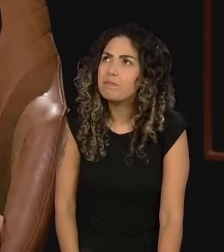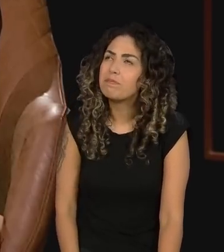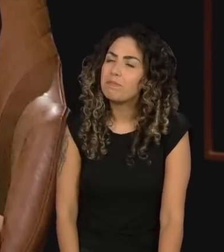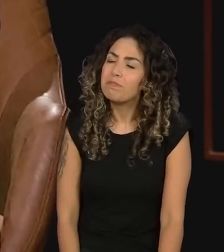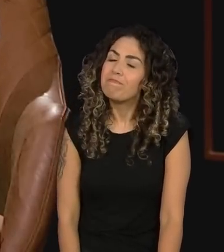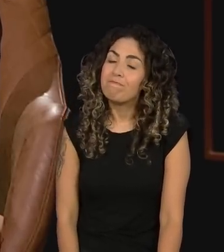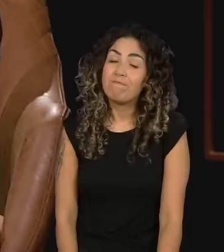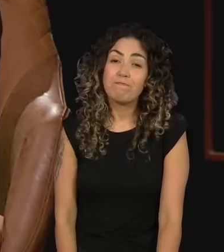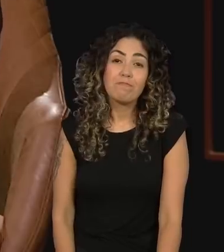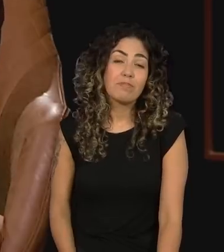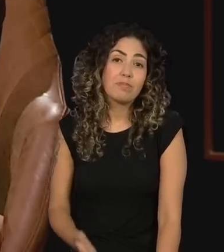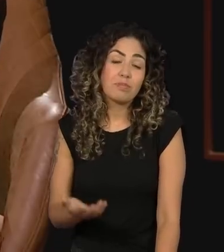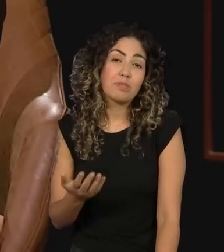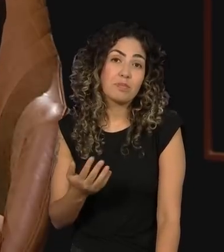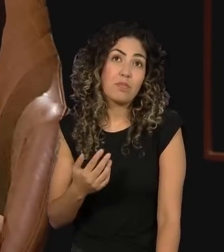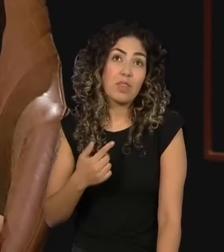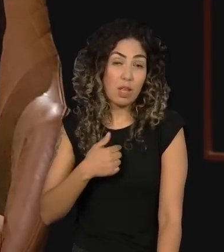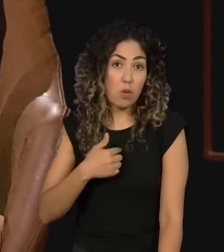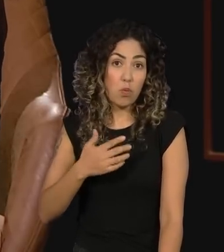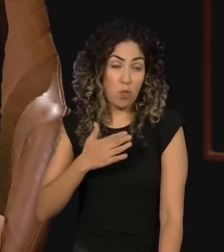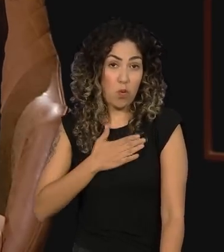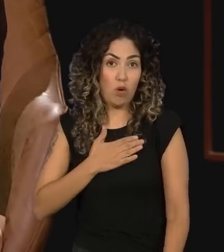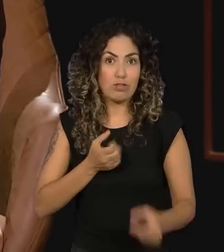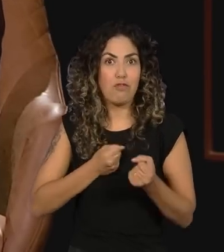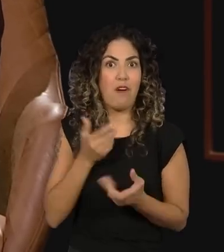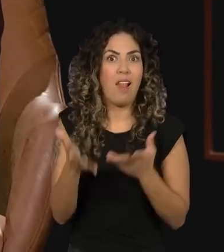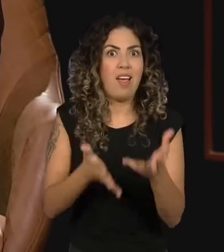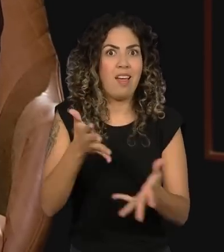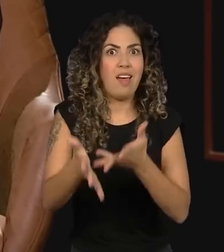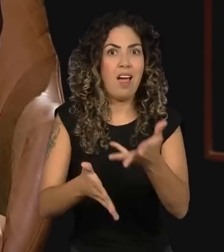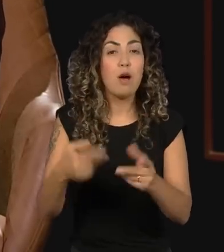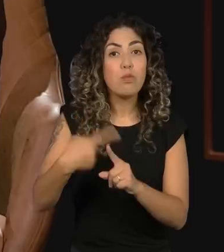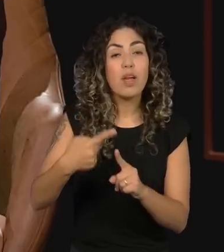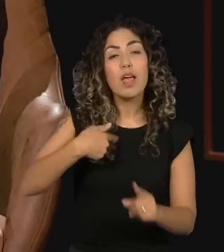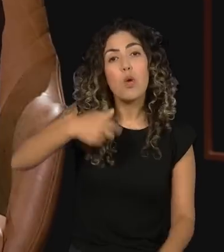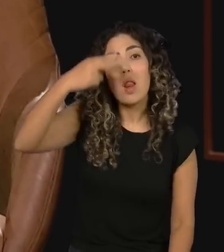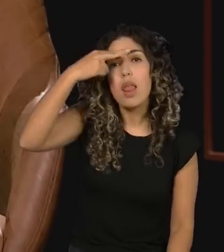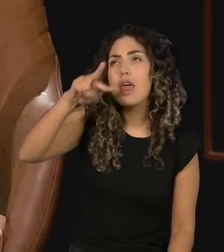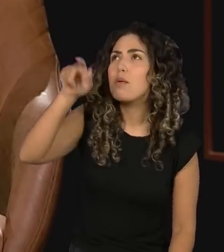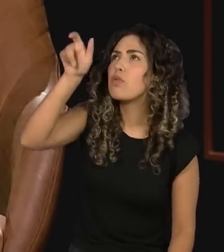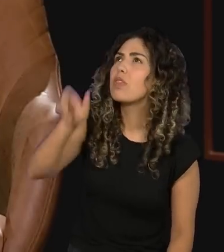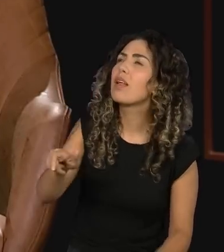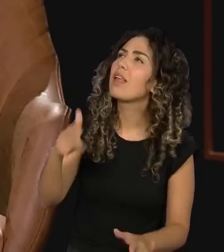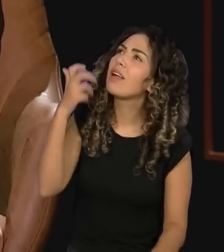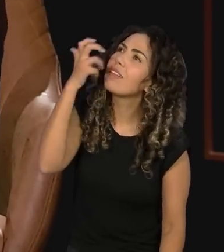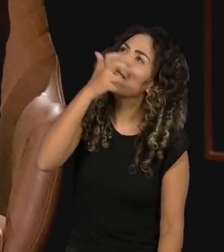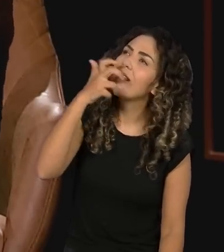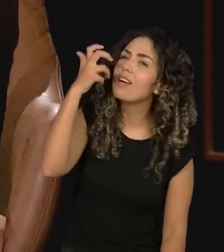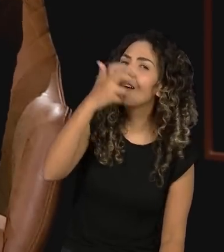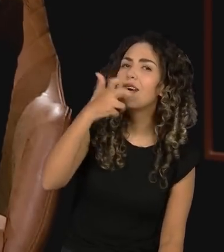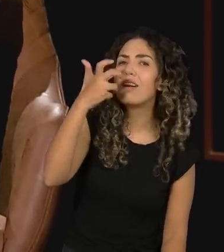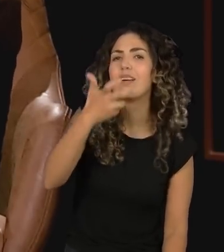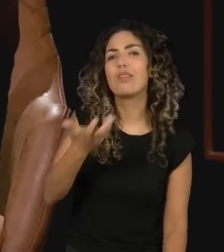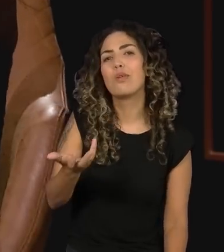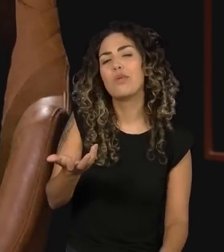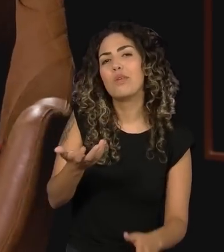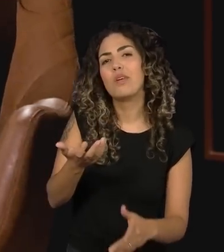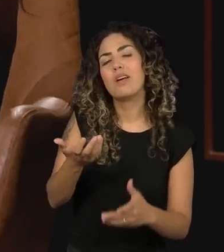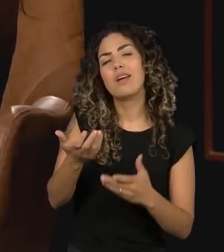Eu acho até que eu gosto de falar porque eu lembro deles cantando, cantarolando, fazendo